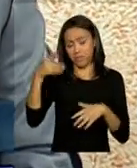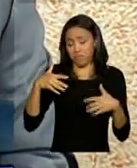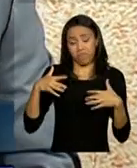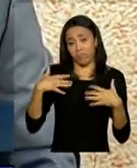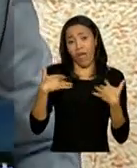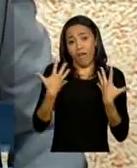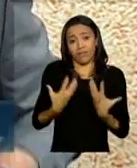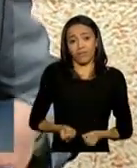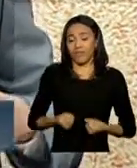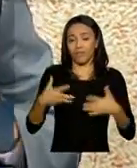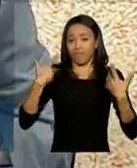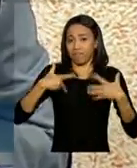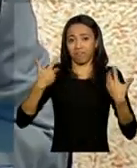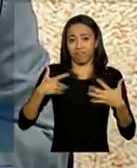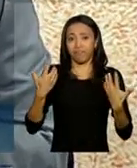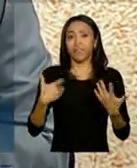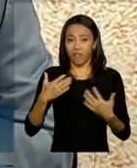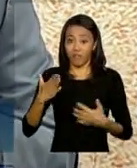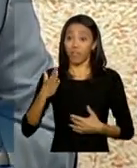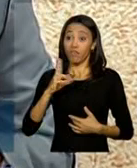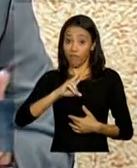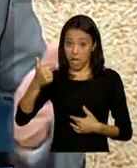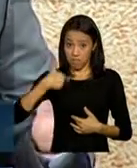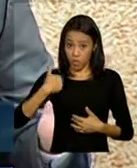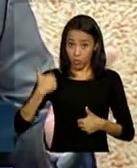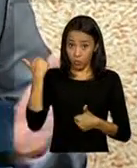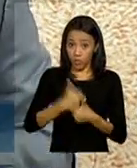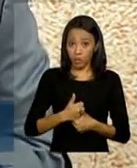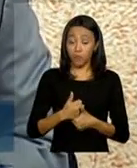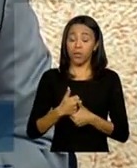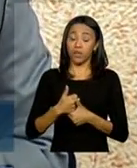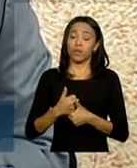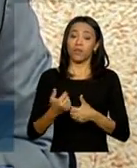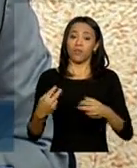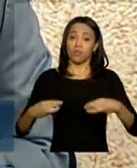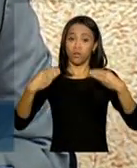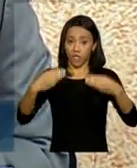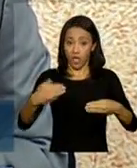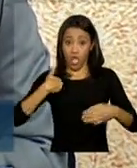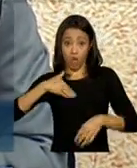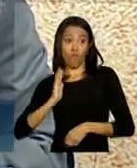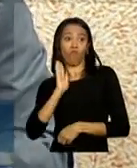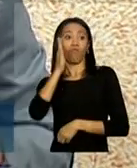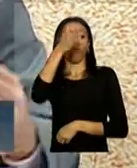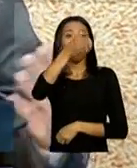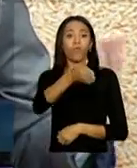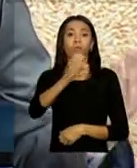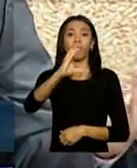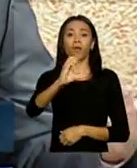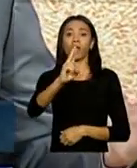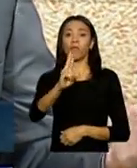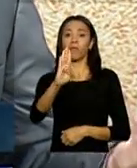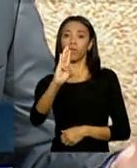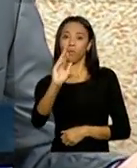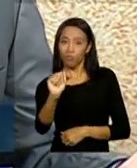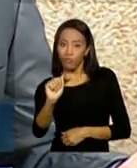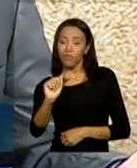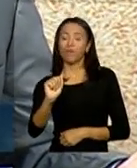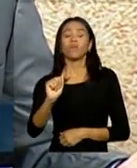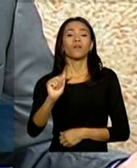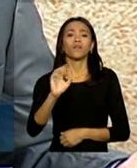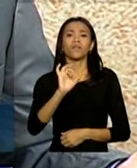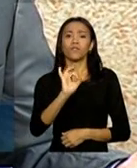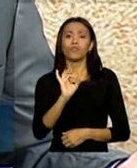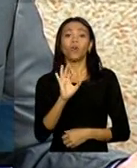relação ao meu sucessor do ministério eh eu vou para PR pra Cuba por dois motivos né Nós temos não só a